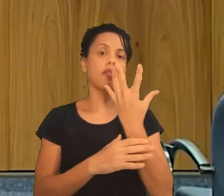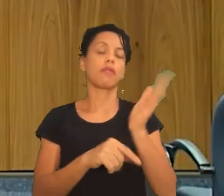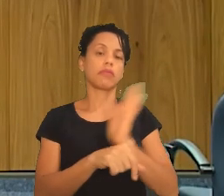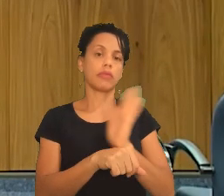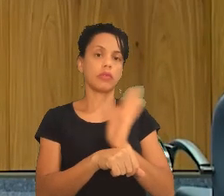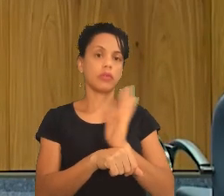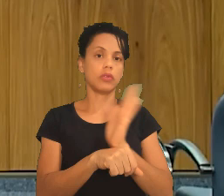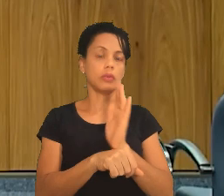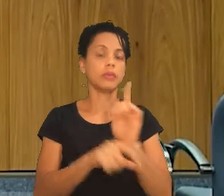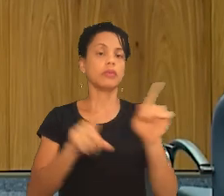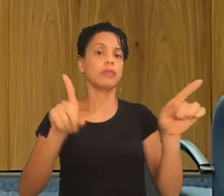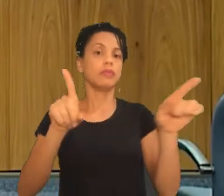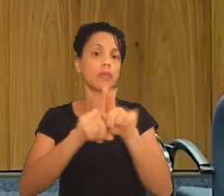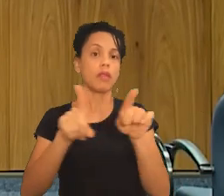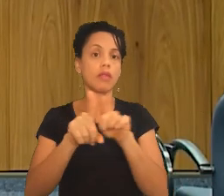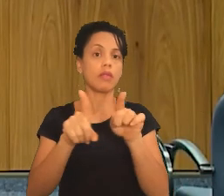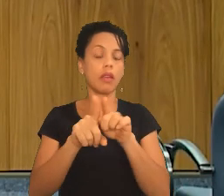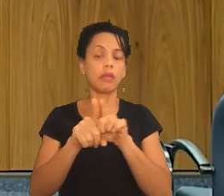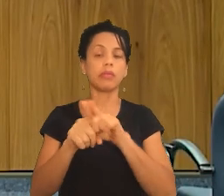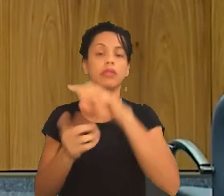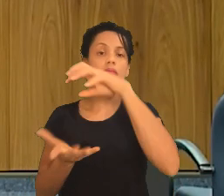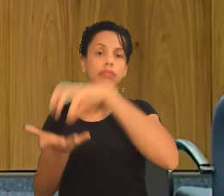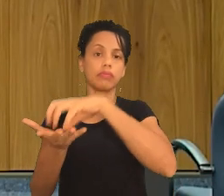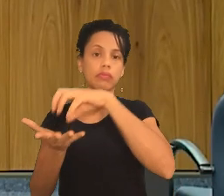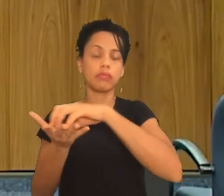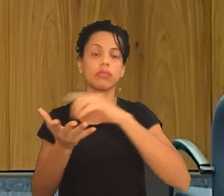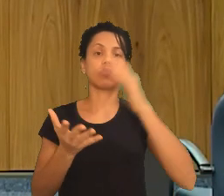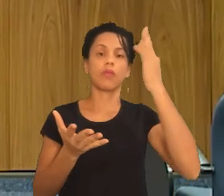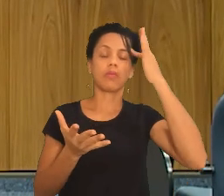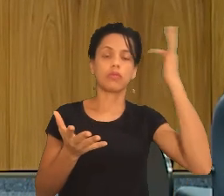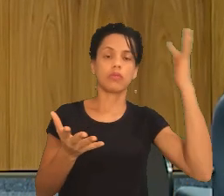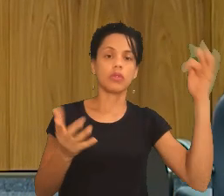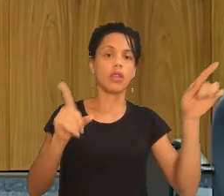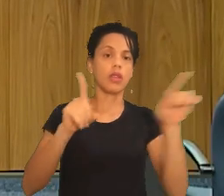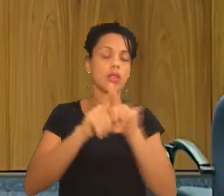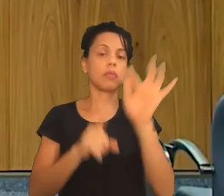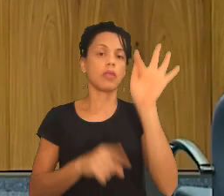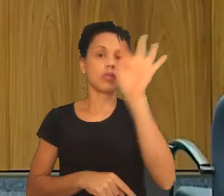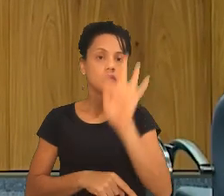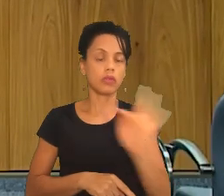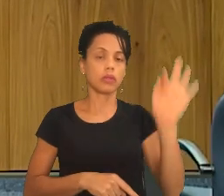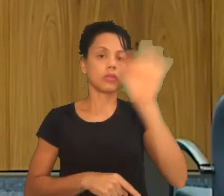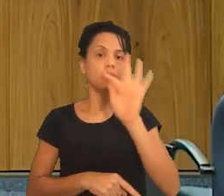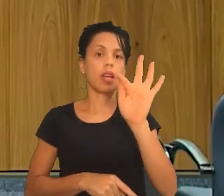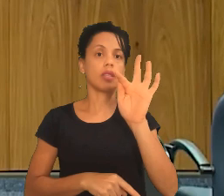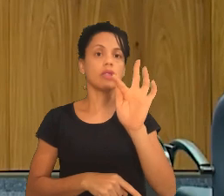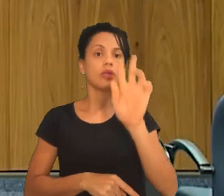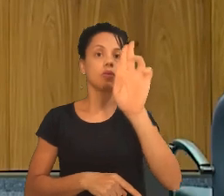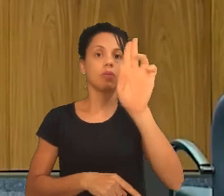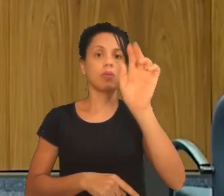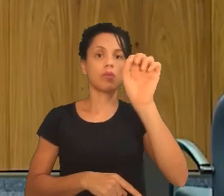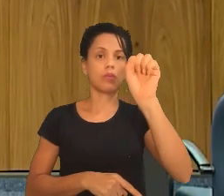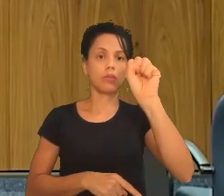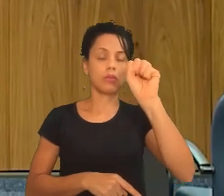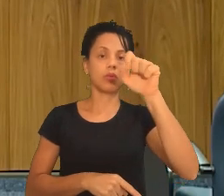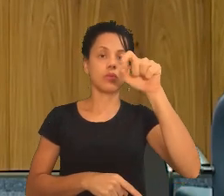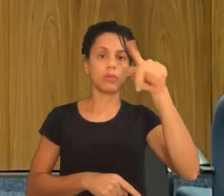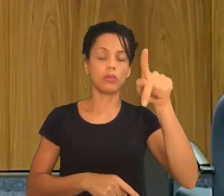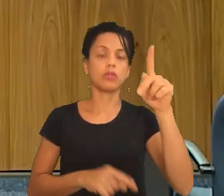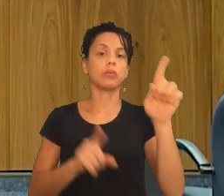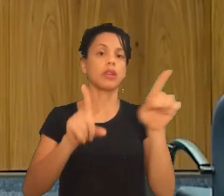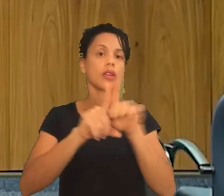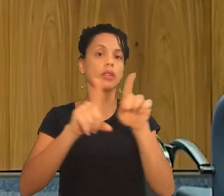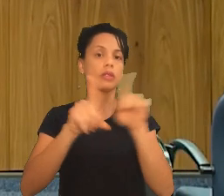pelo Departamento de Filosofia e Teoria Geral de Direito da Faculdade de Direito da USP, é professor doutor do Departamento de